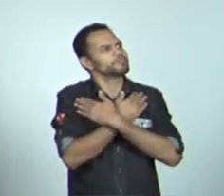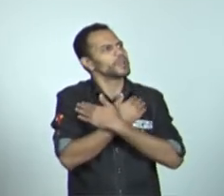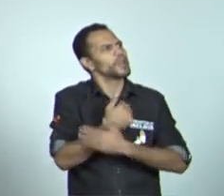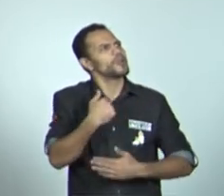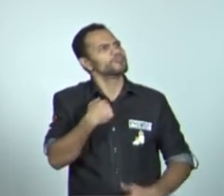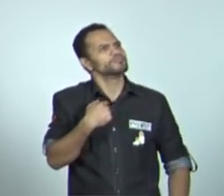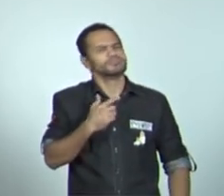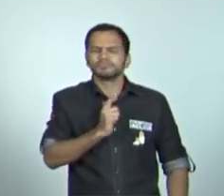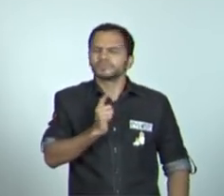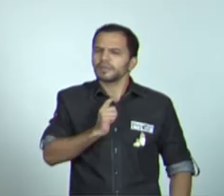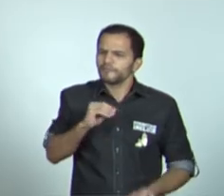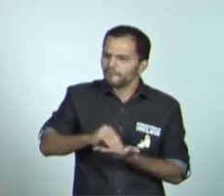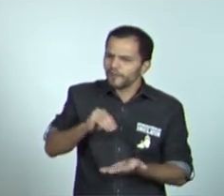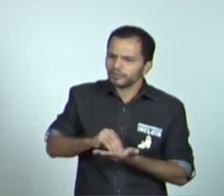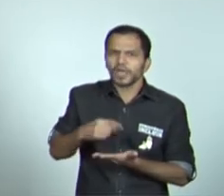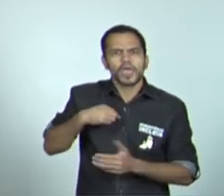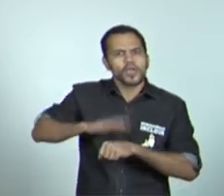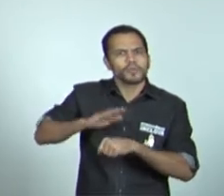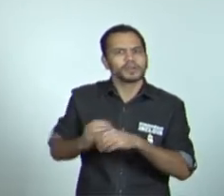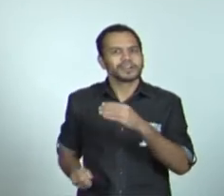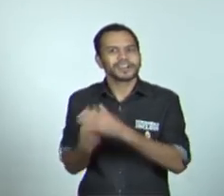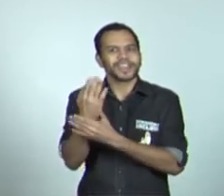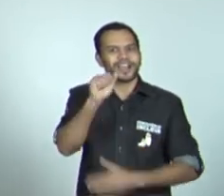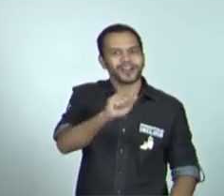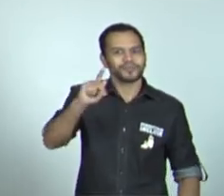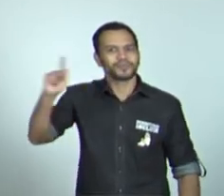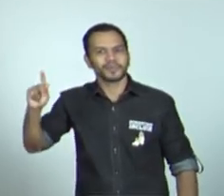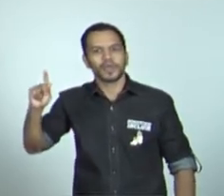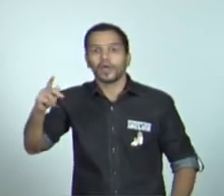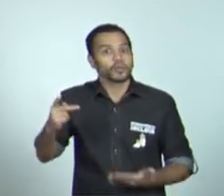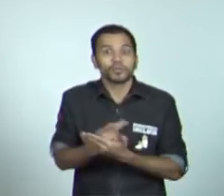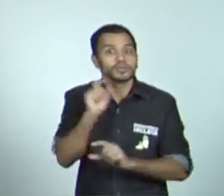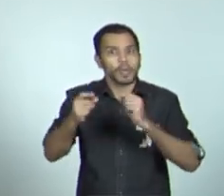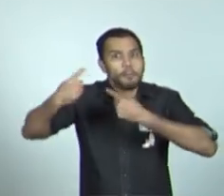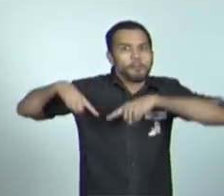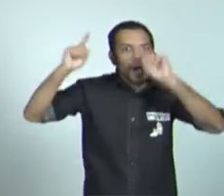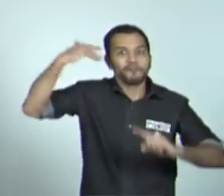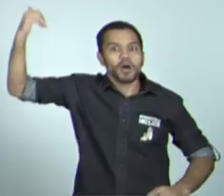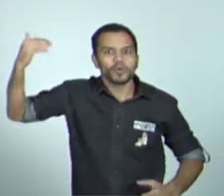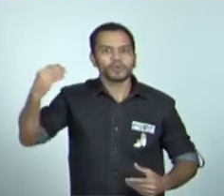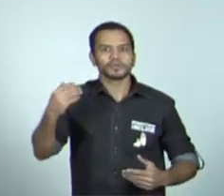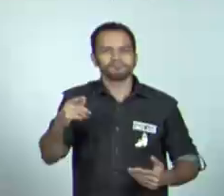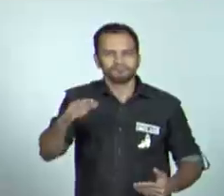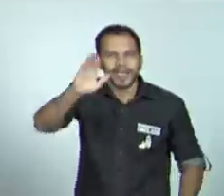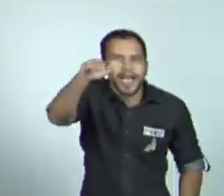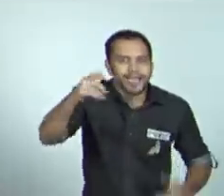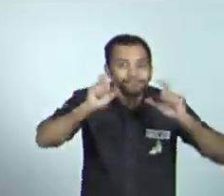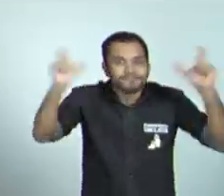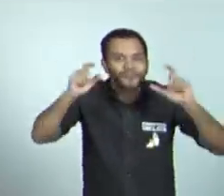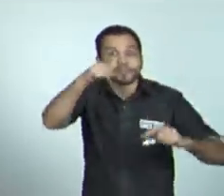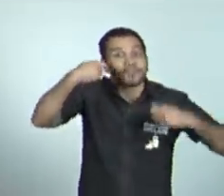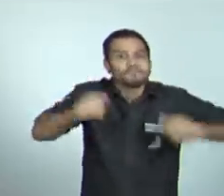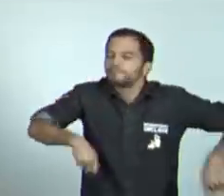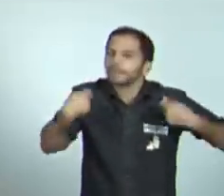suprir a necessidade de alguém e aquilo ganhou o mundo afora ei acorde você